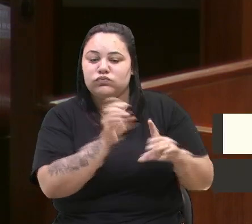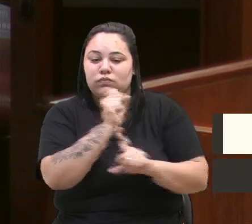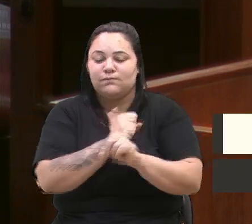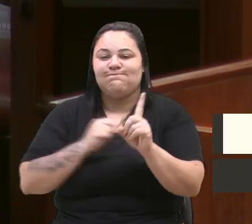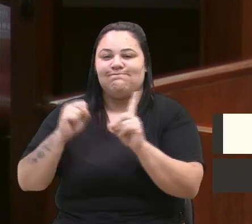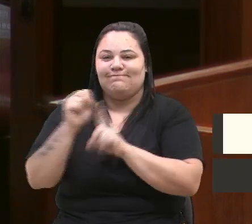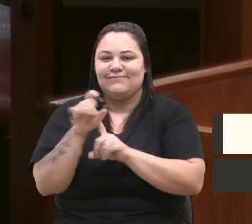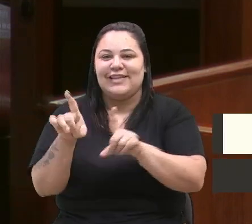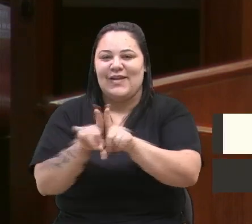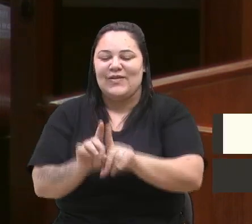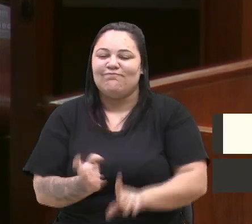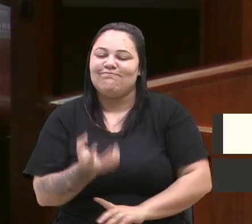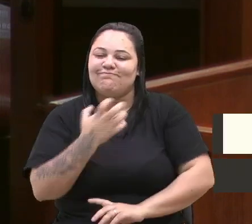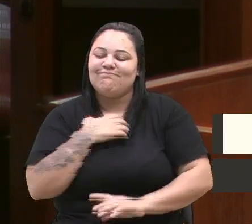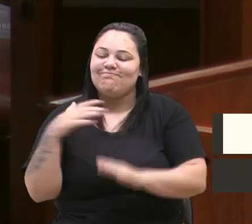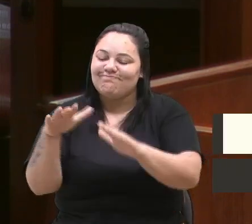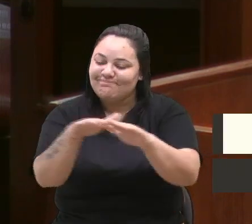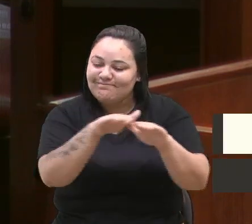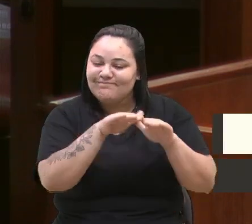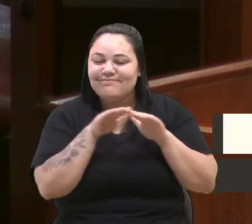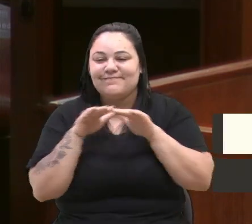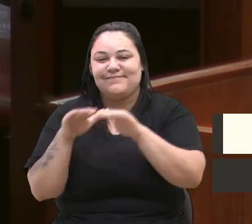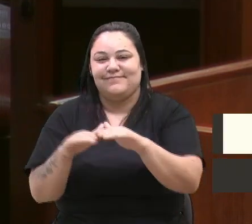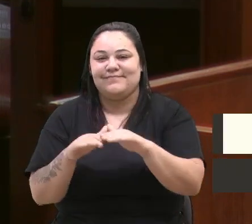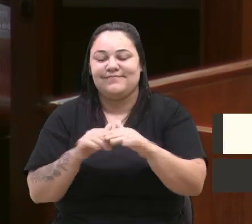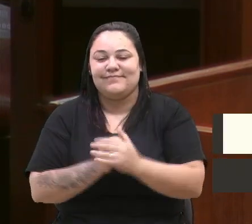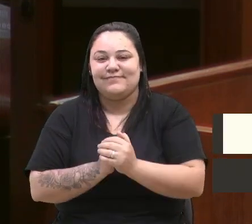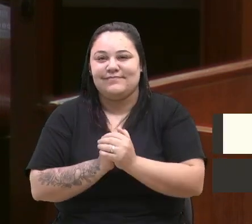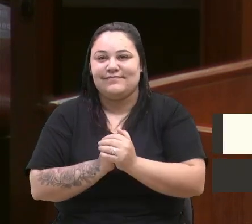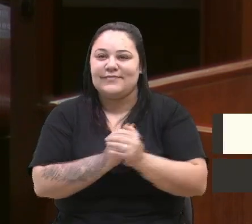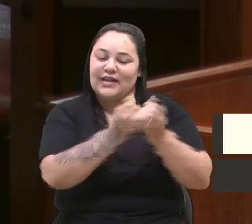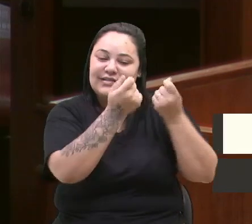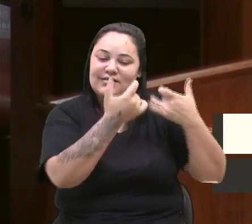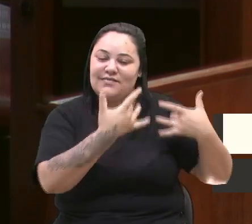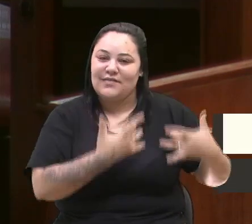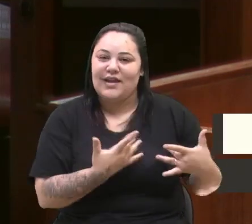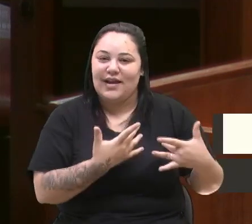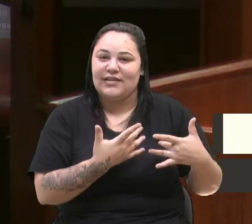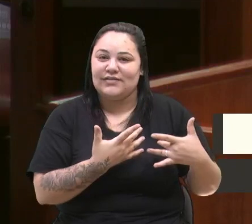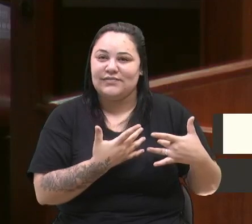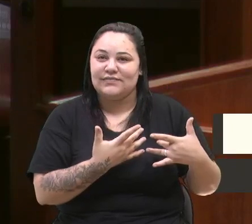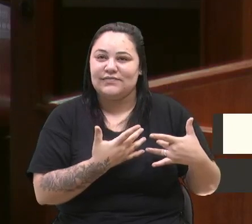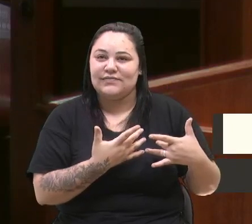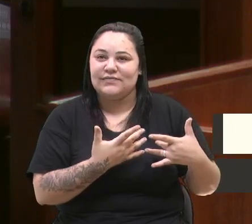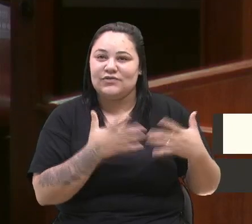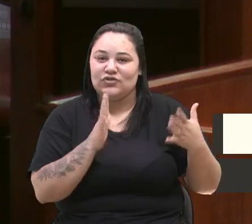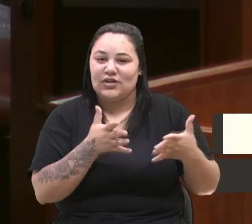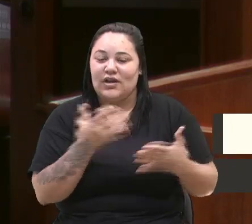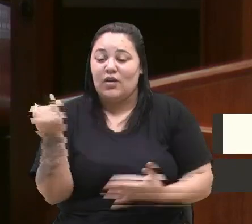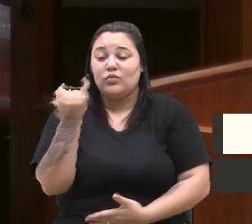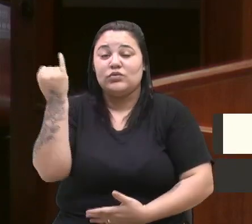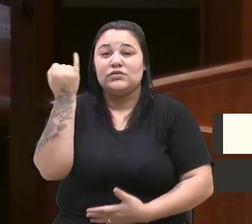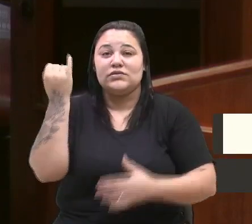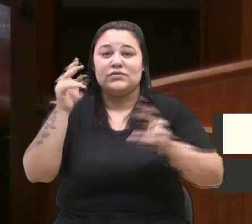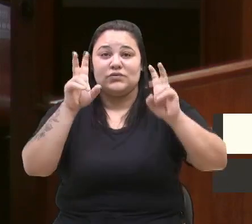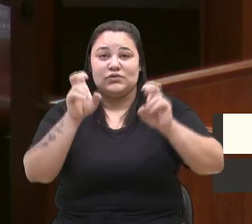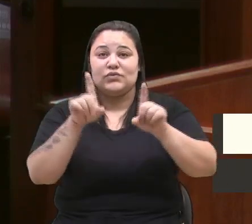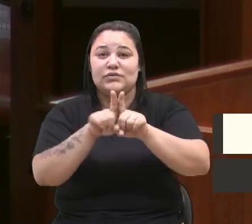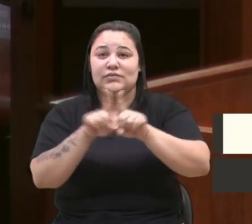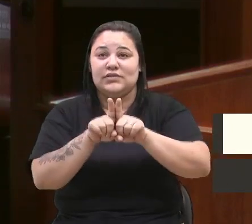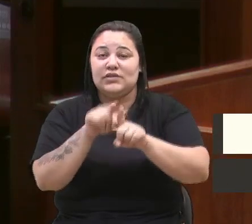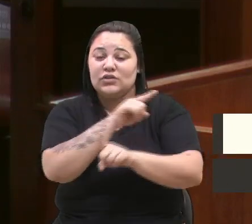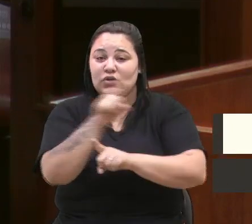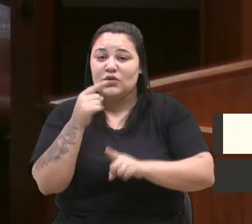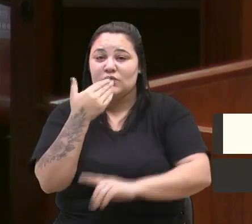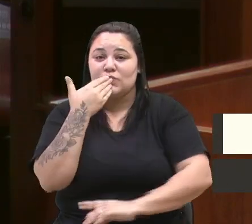sociedade de forma igualitária. Pelo exposto e considerado a importância do tema, contamos com o